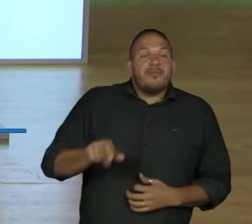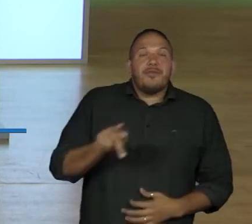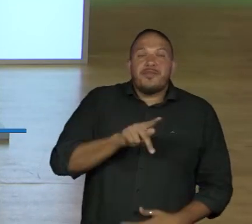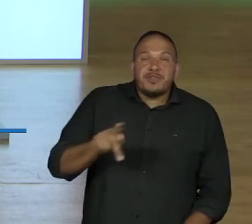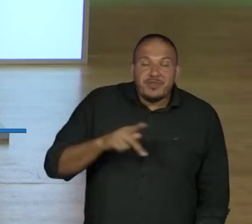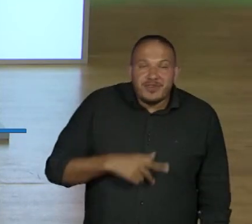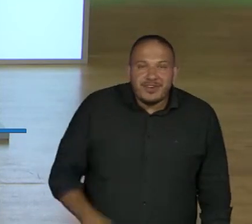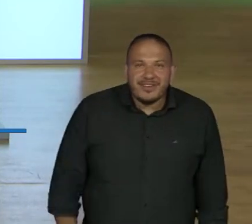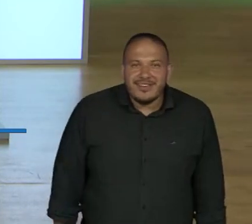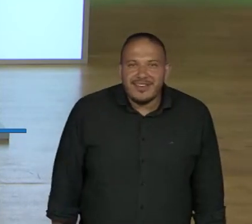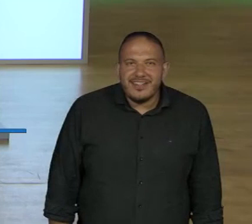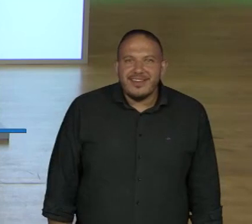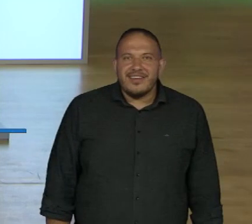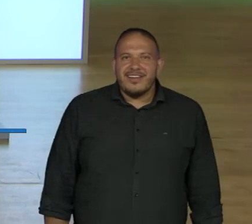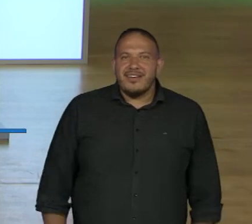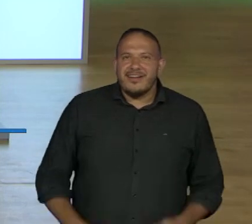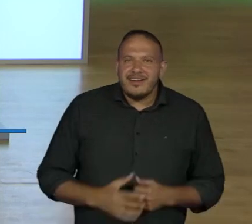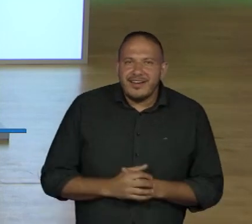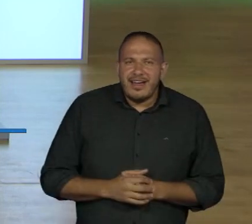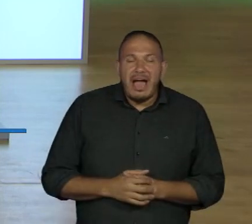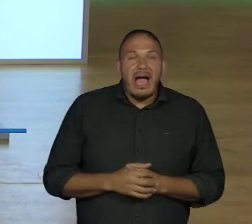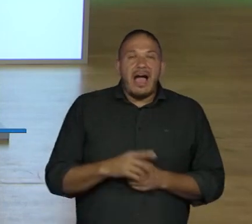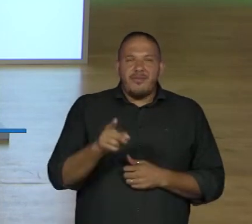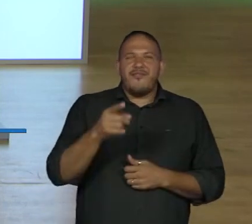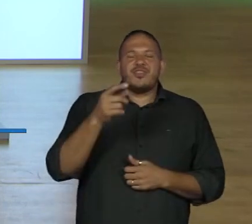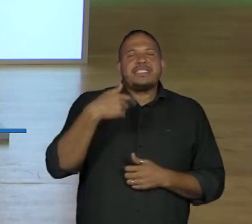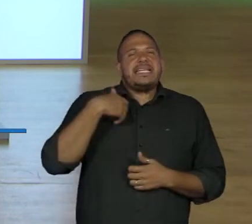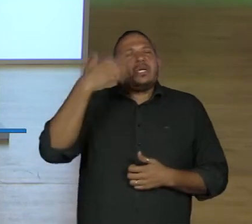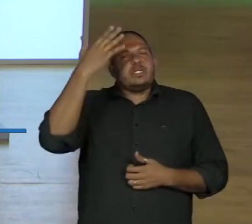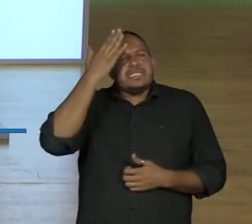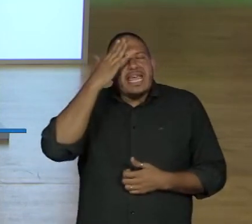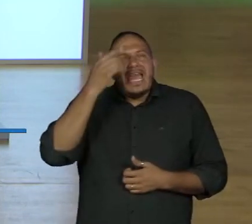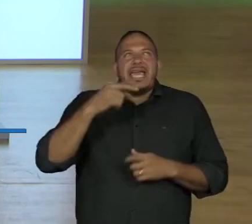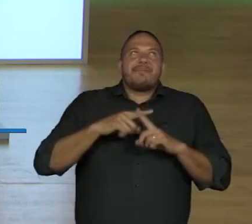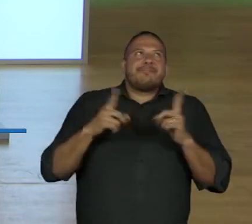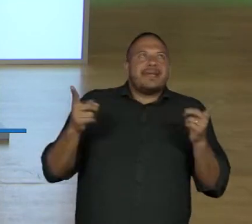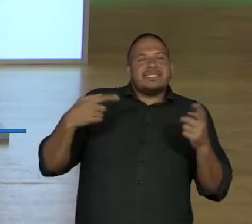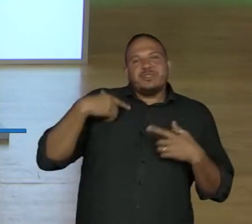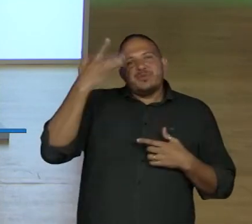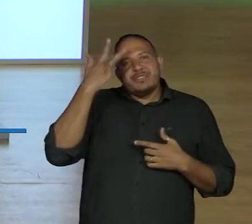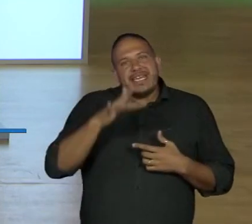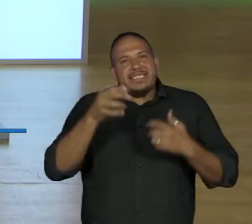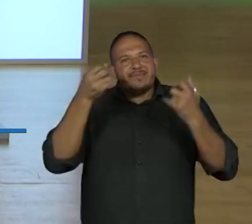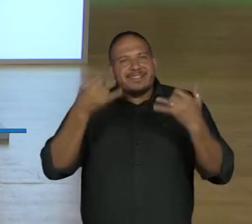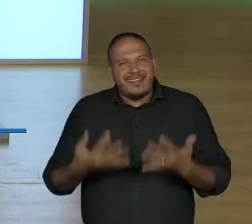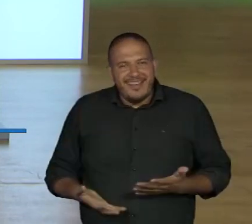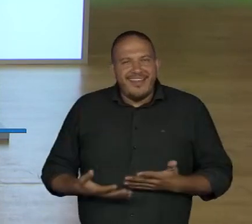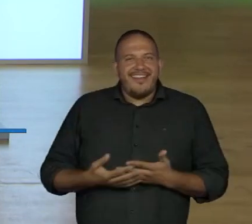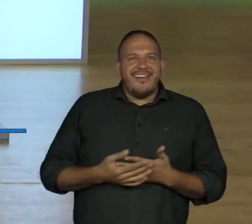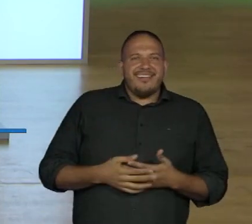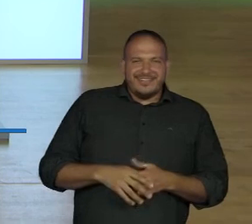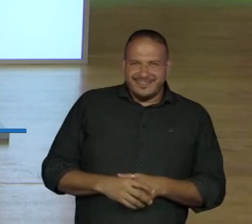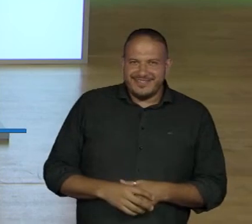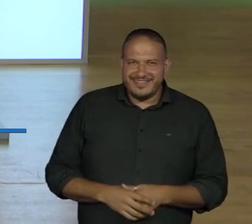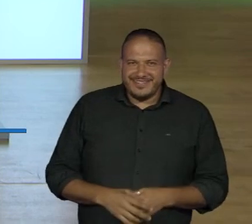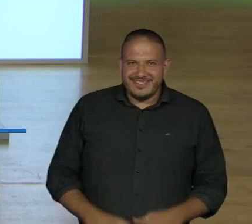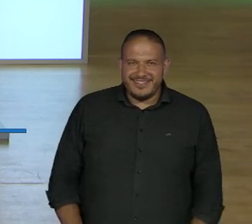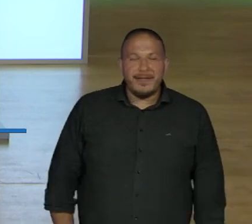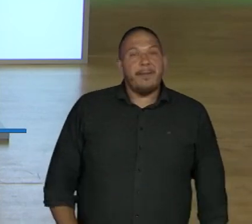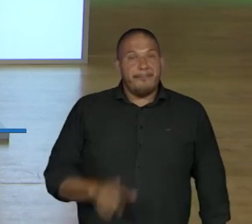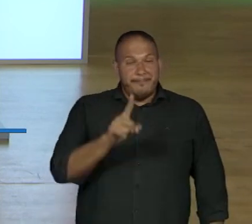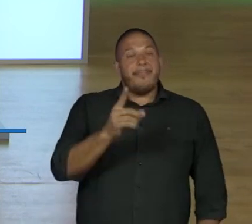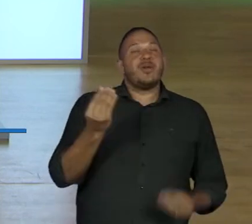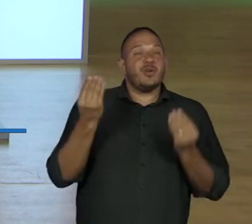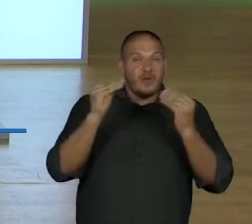mais objetiva. A Manuela disse que eu não sei explicar. Eu acredito que ela saiba o que é, mas ela não consiga explicar, Manu. Ó, colocaram